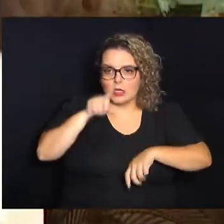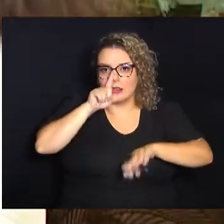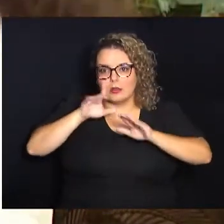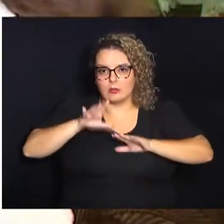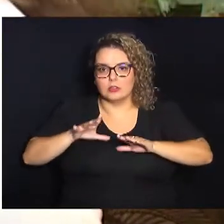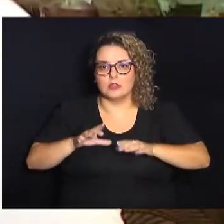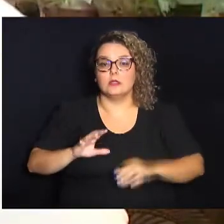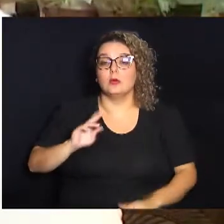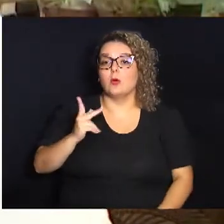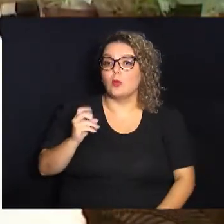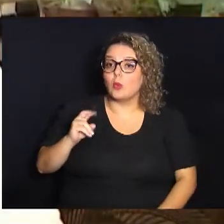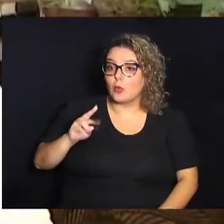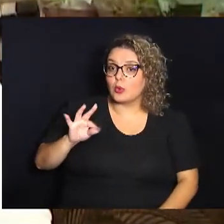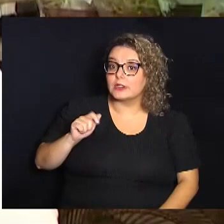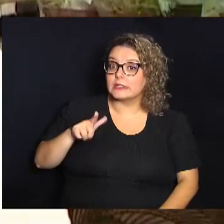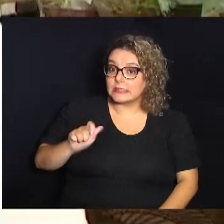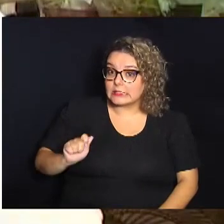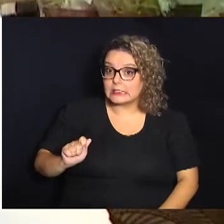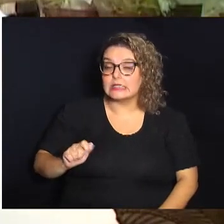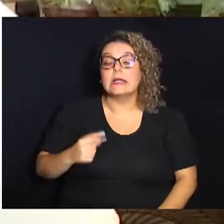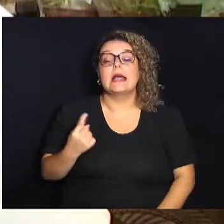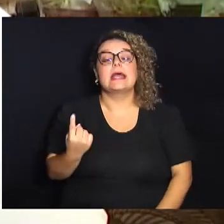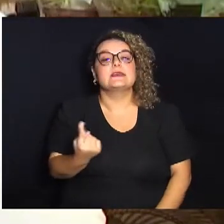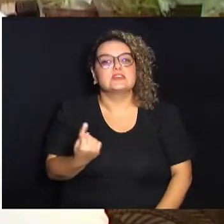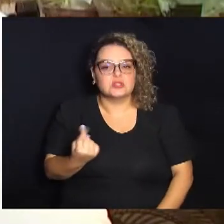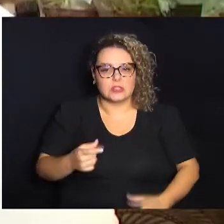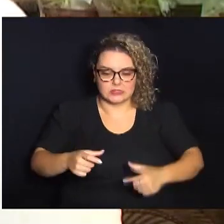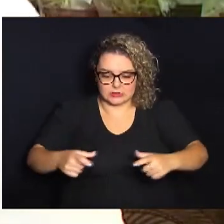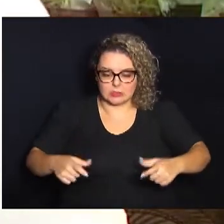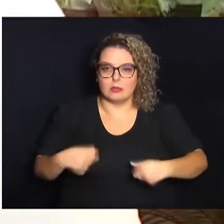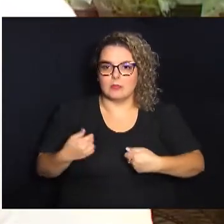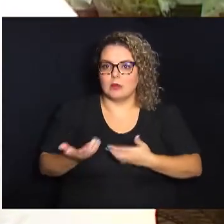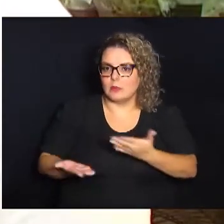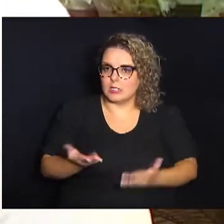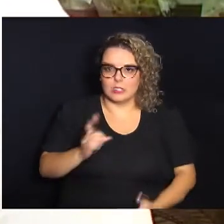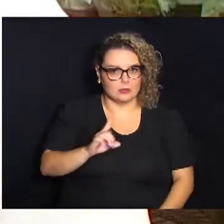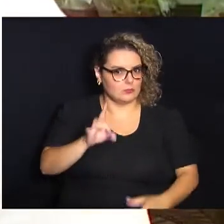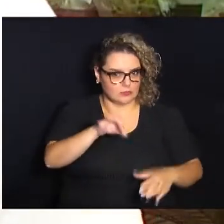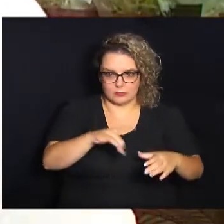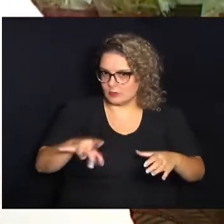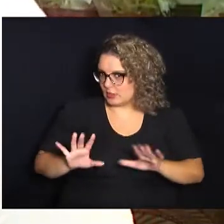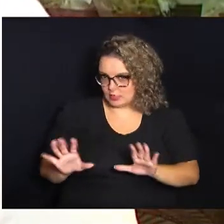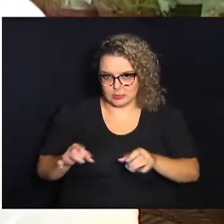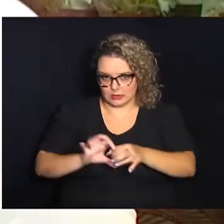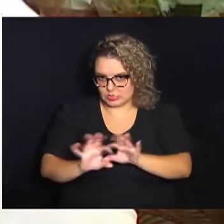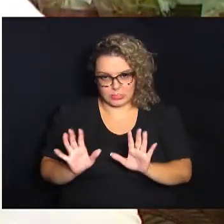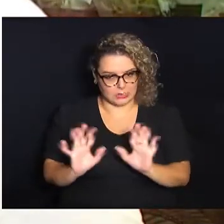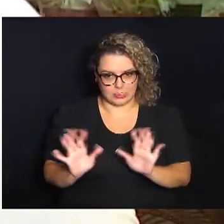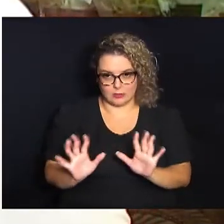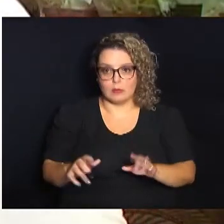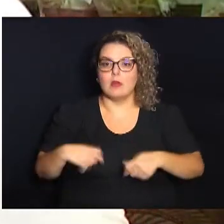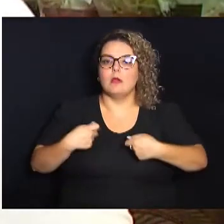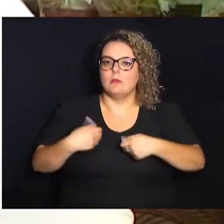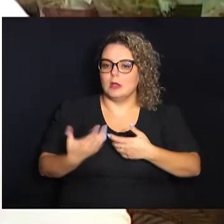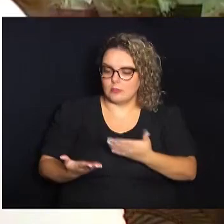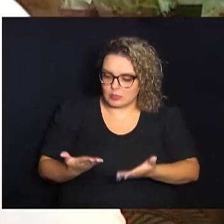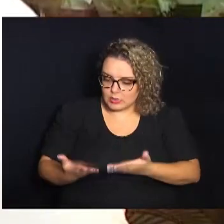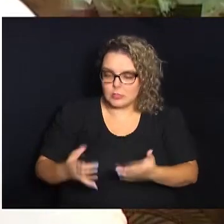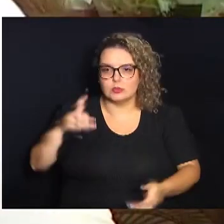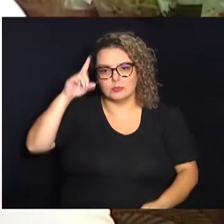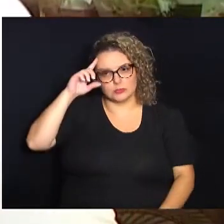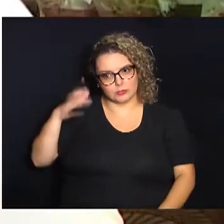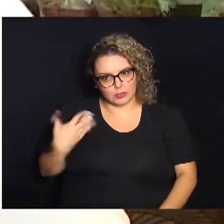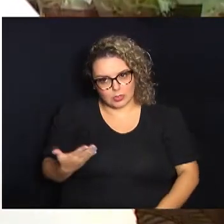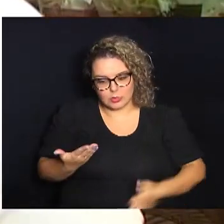cuidado. Porque jardim, horta, necessita de cuidado. Não é só plantar e deixar. Sim. Você precisa ali todo dia,